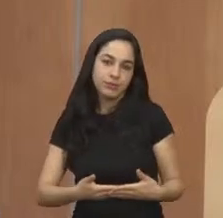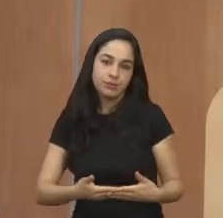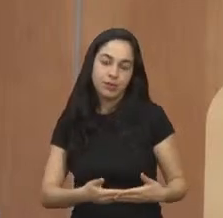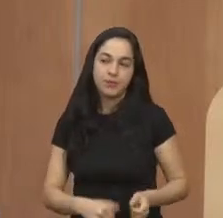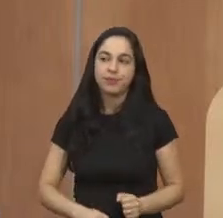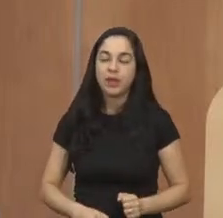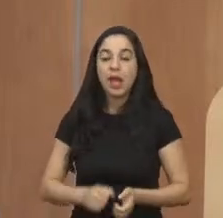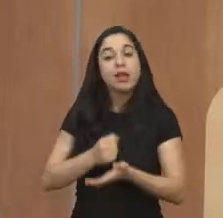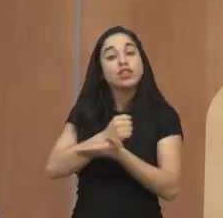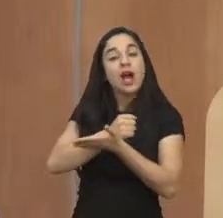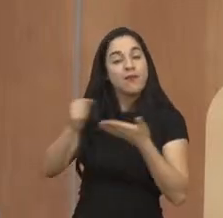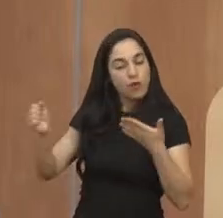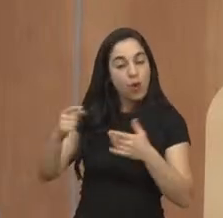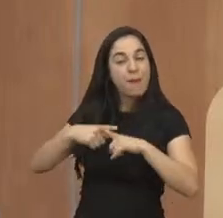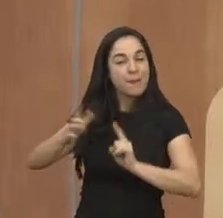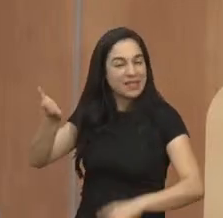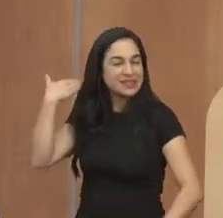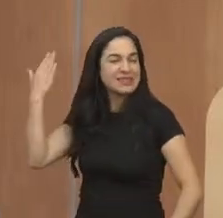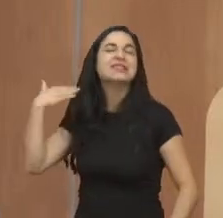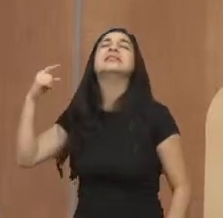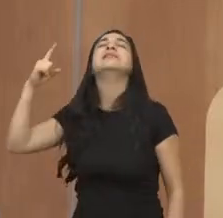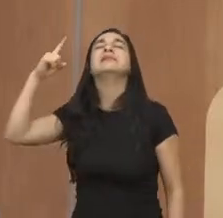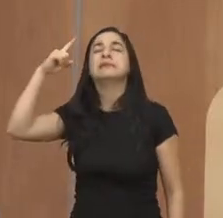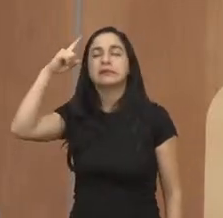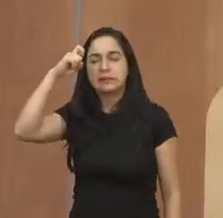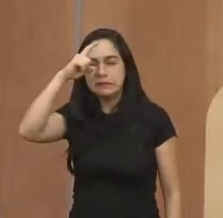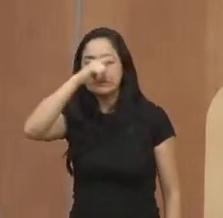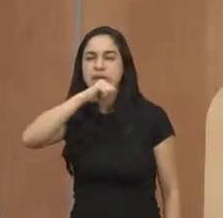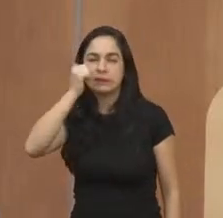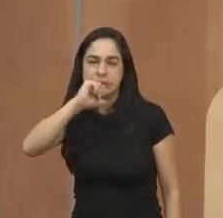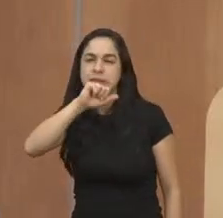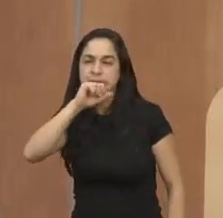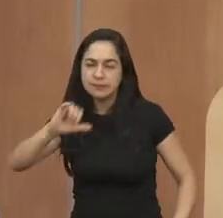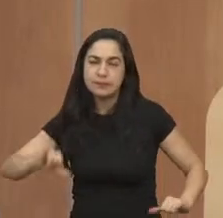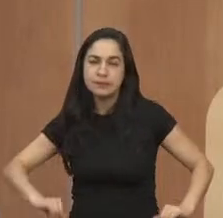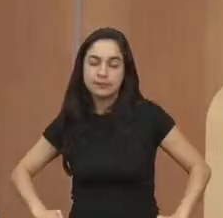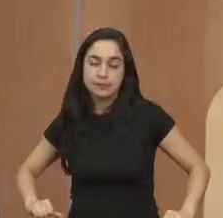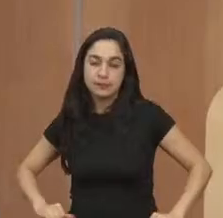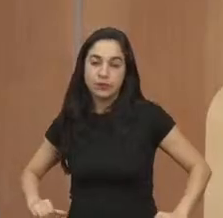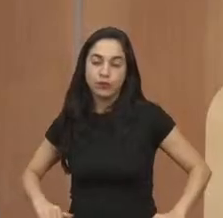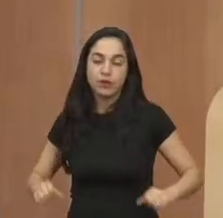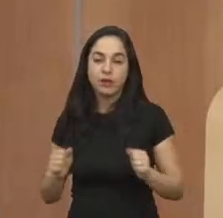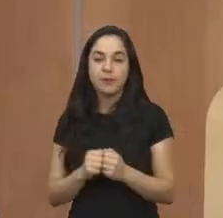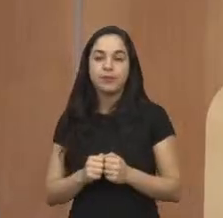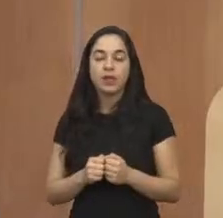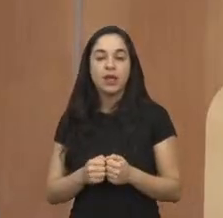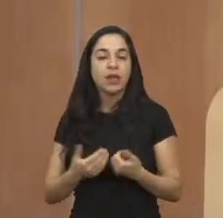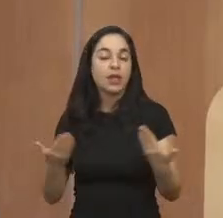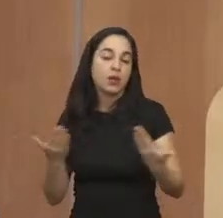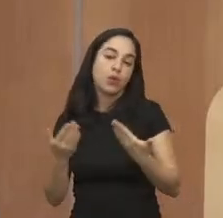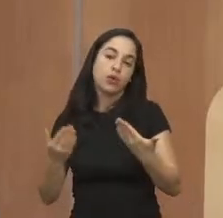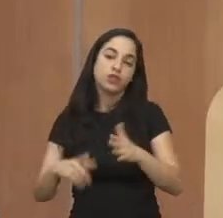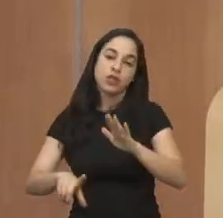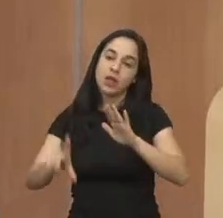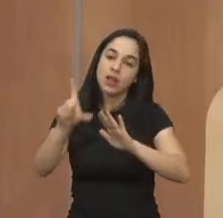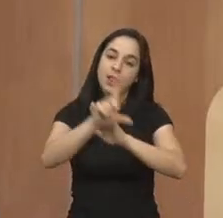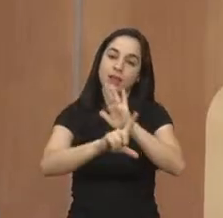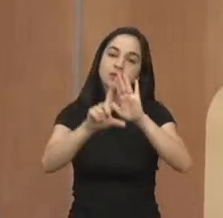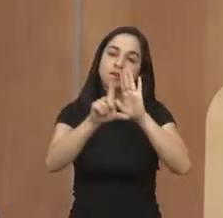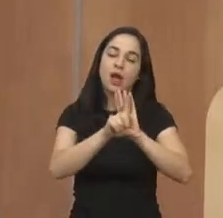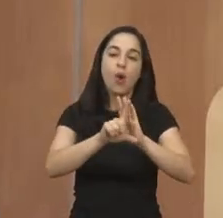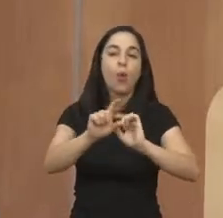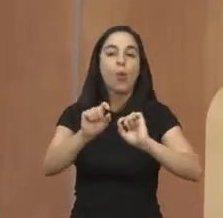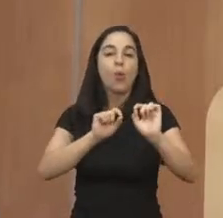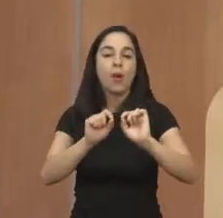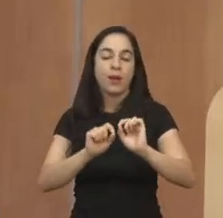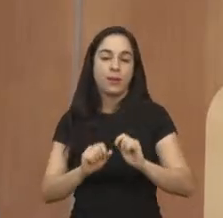já, mas é muito difícil. E atualmente, na legislação brasileira, como a Cláudia mencionou, a criança